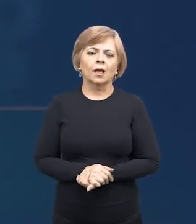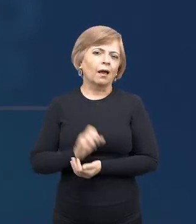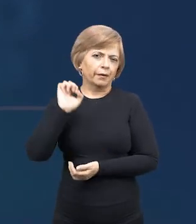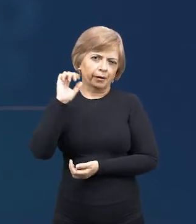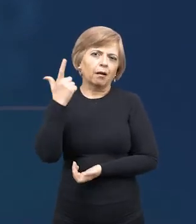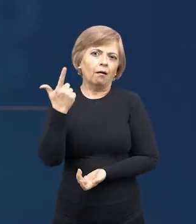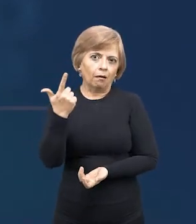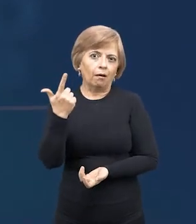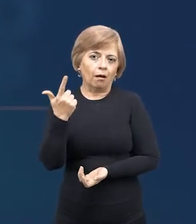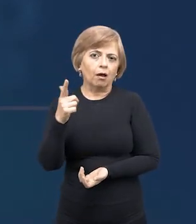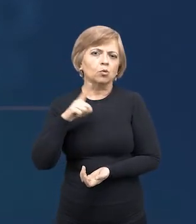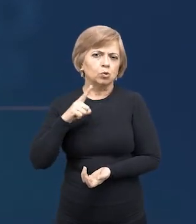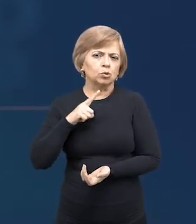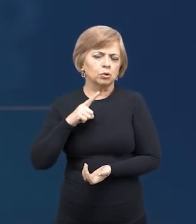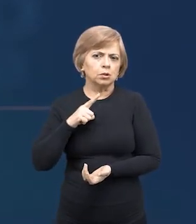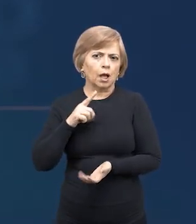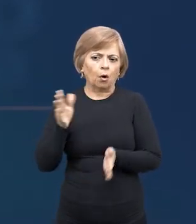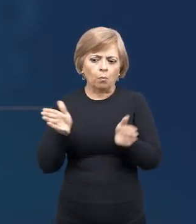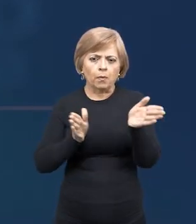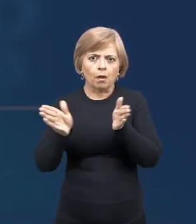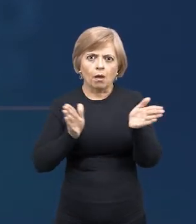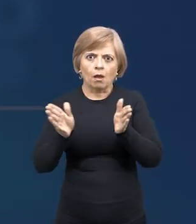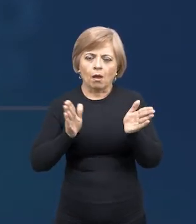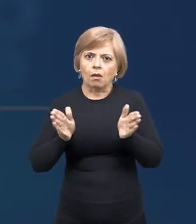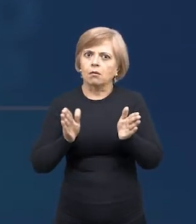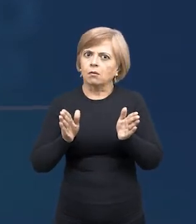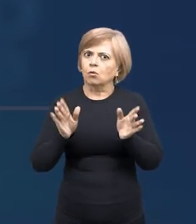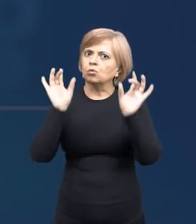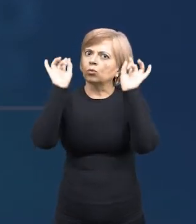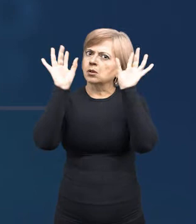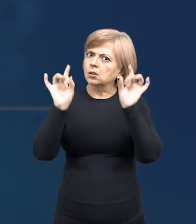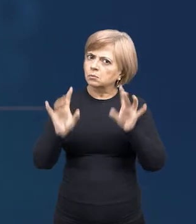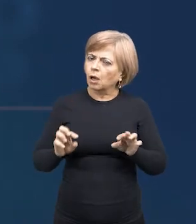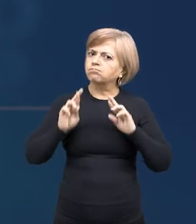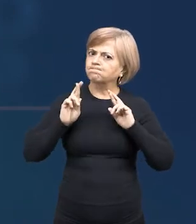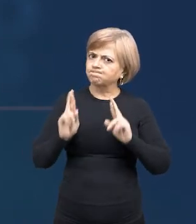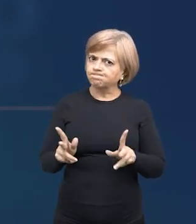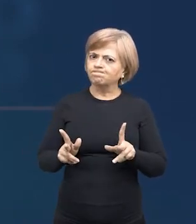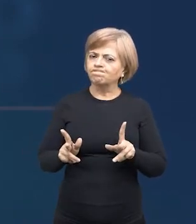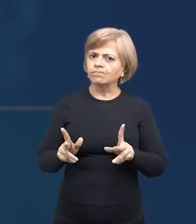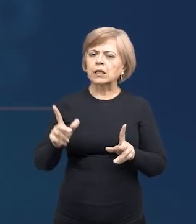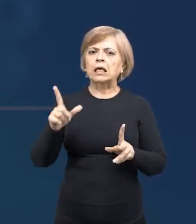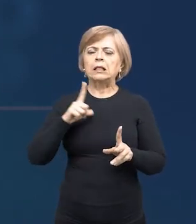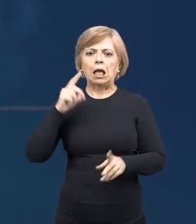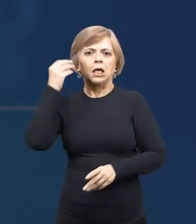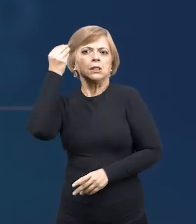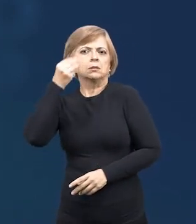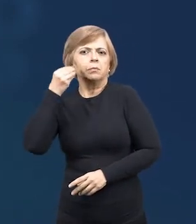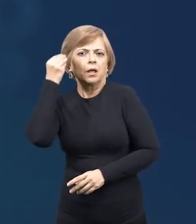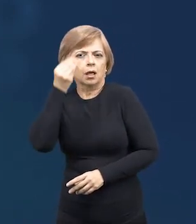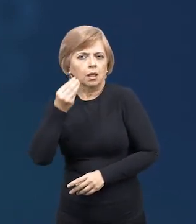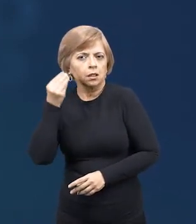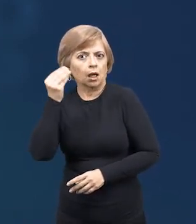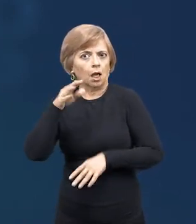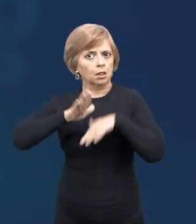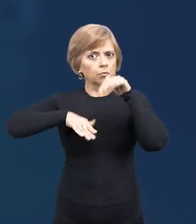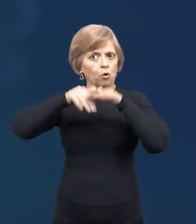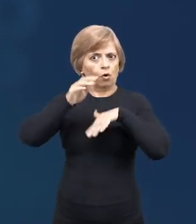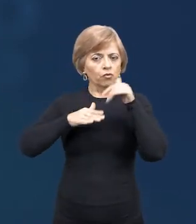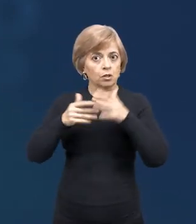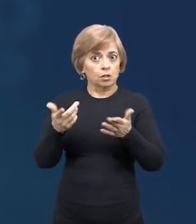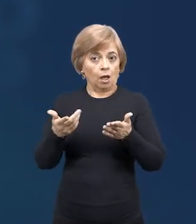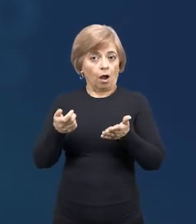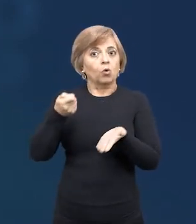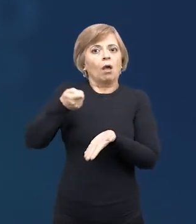Obviamente, trata-se de um período absolutamente excepcional, que traduz experiências profissionais que